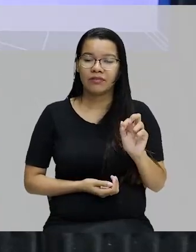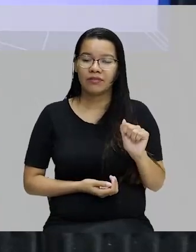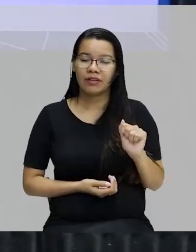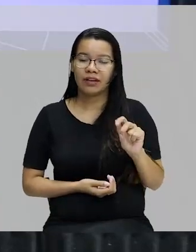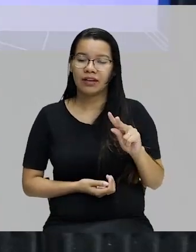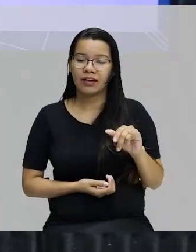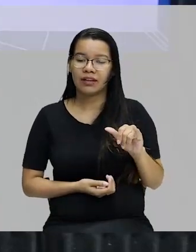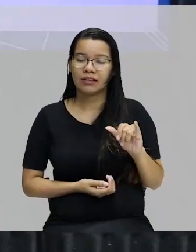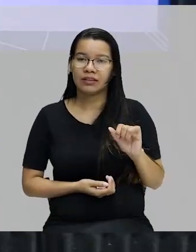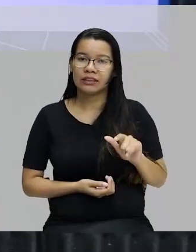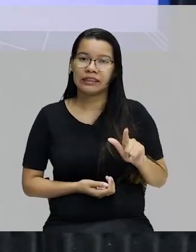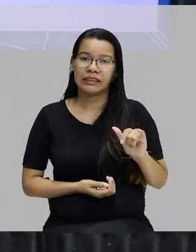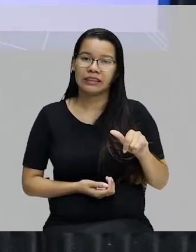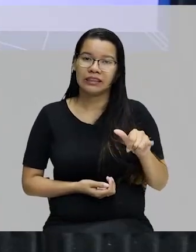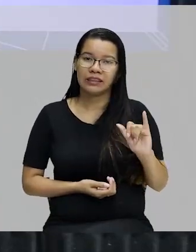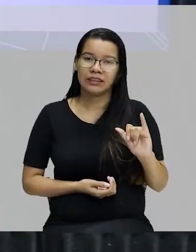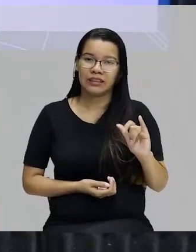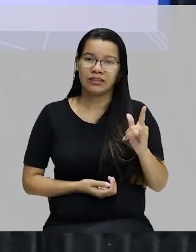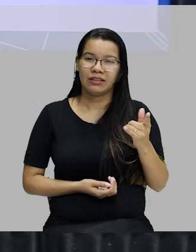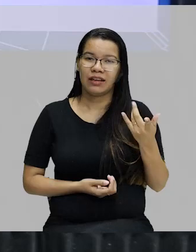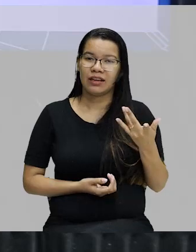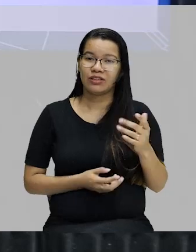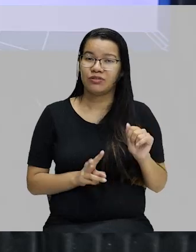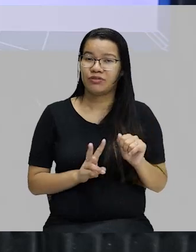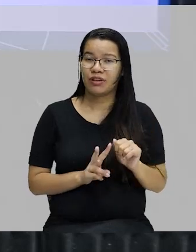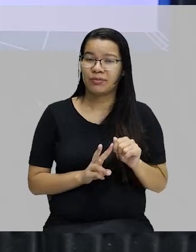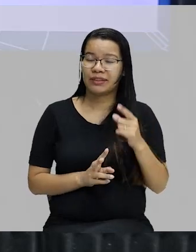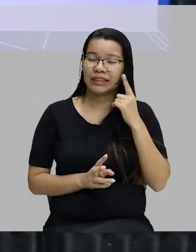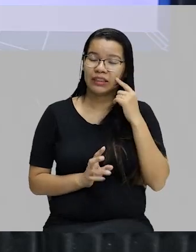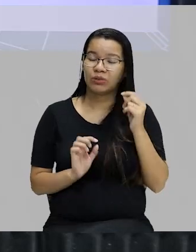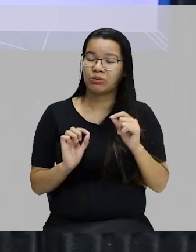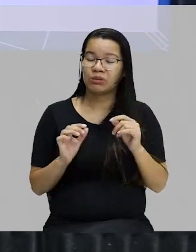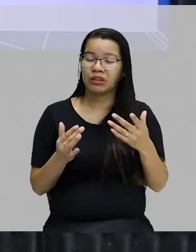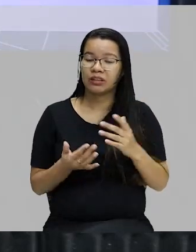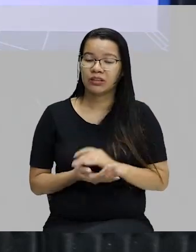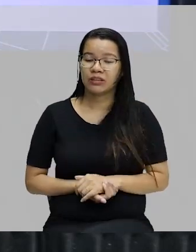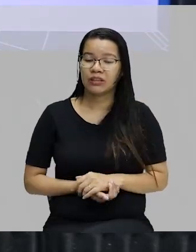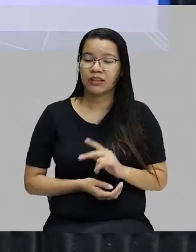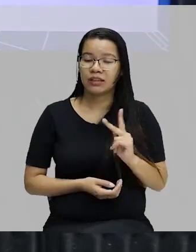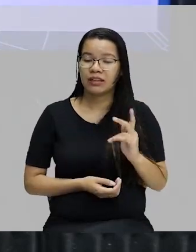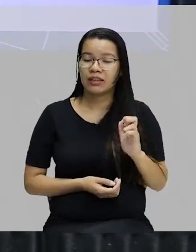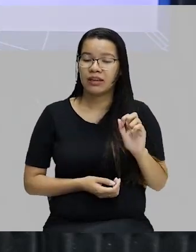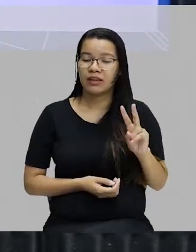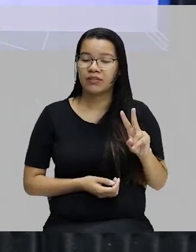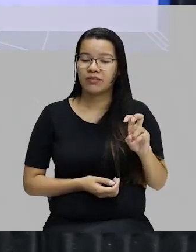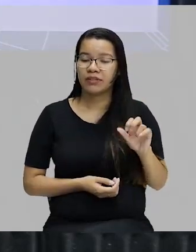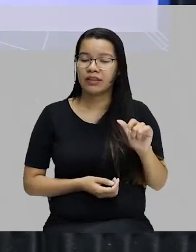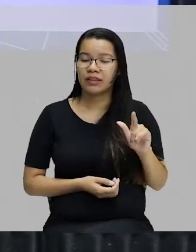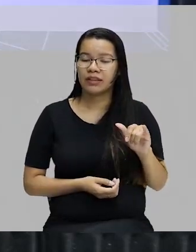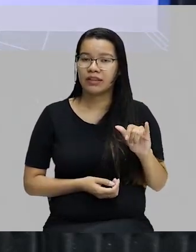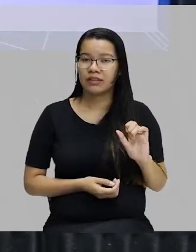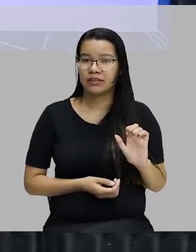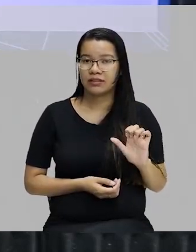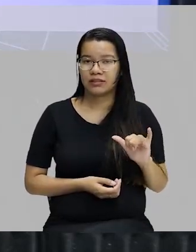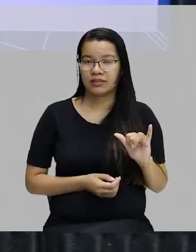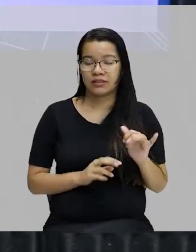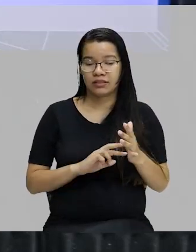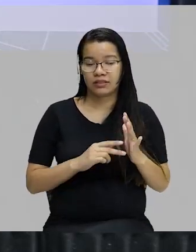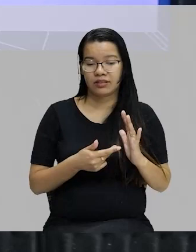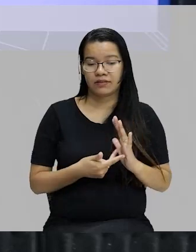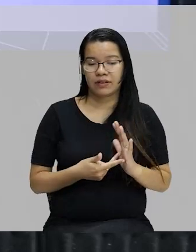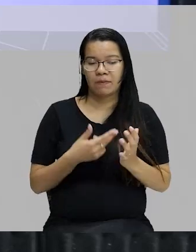vai analisar sempre pelo contexto. Nesse caso, heavily, heavy significa pesado.